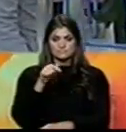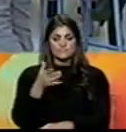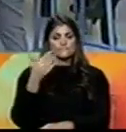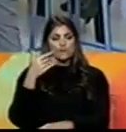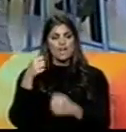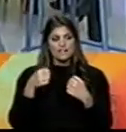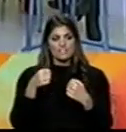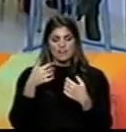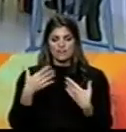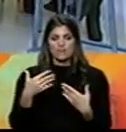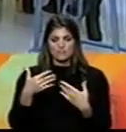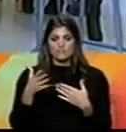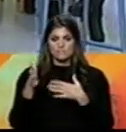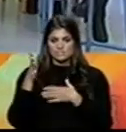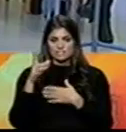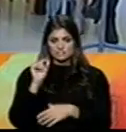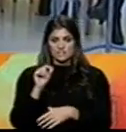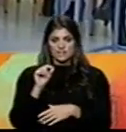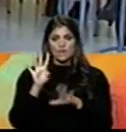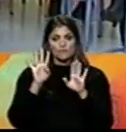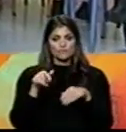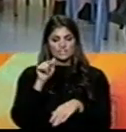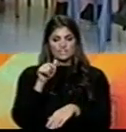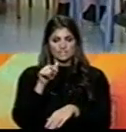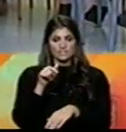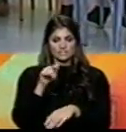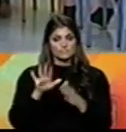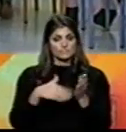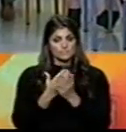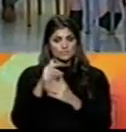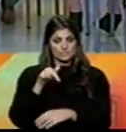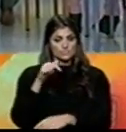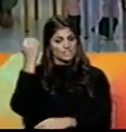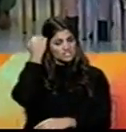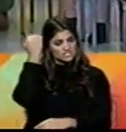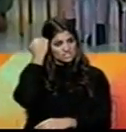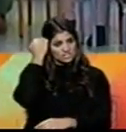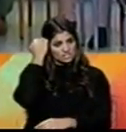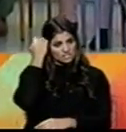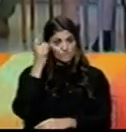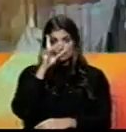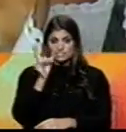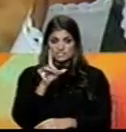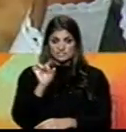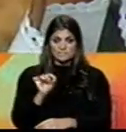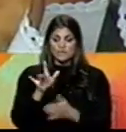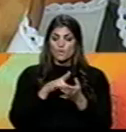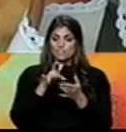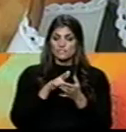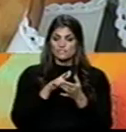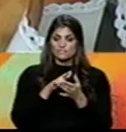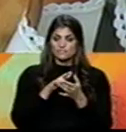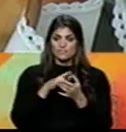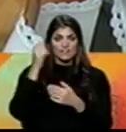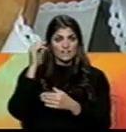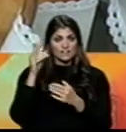daqui, cadeira. Vamos dançar, e assim terminamos esta receita, esta proposta de hoje da Cristina Manso Preto. E não se esqueçam também do livro As Receitas de